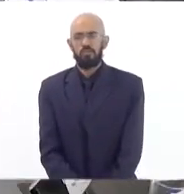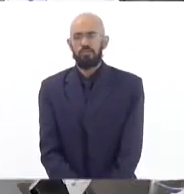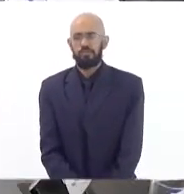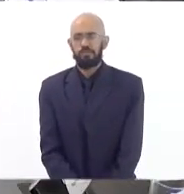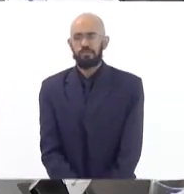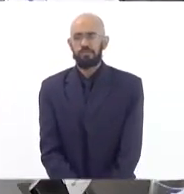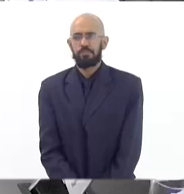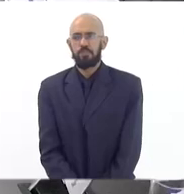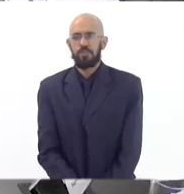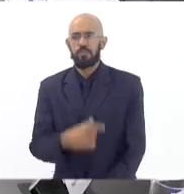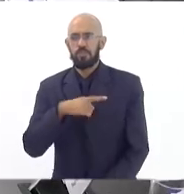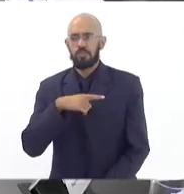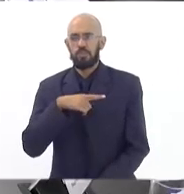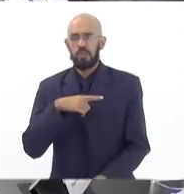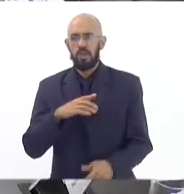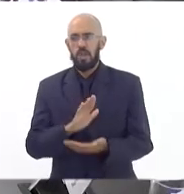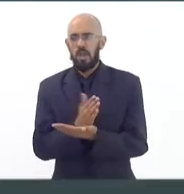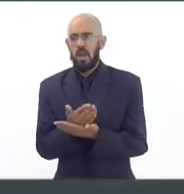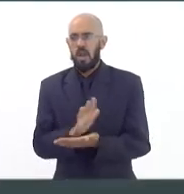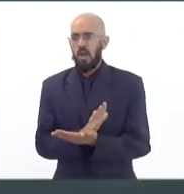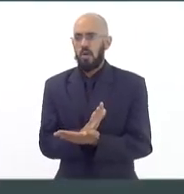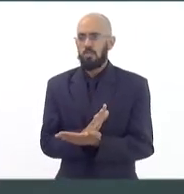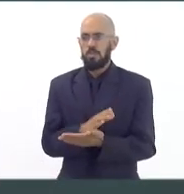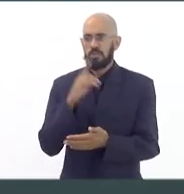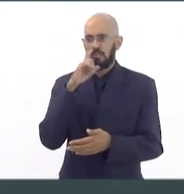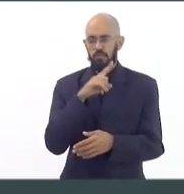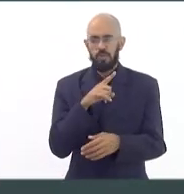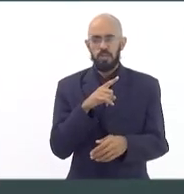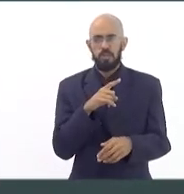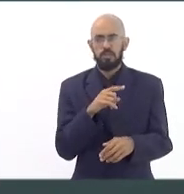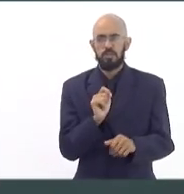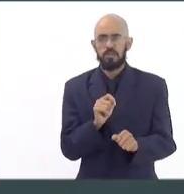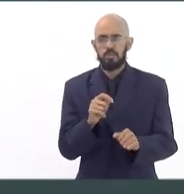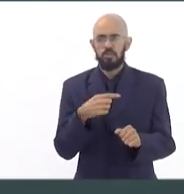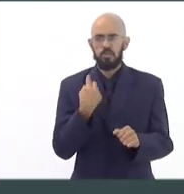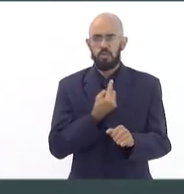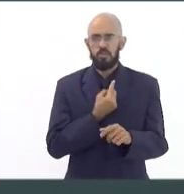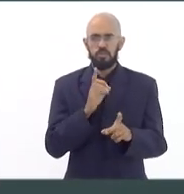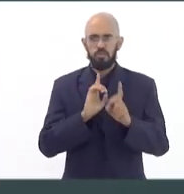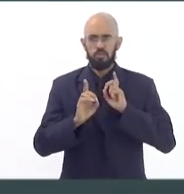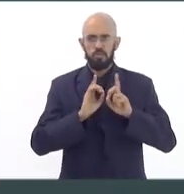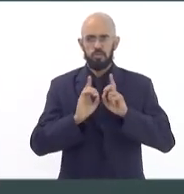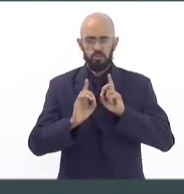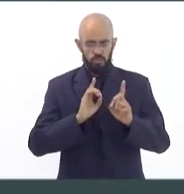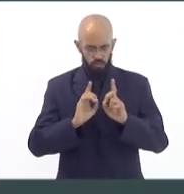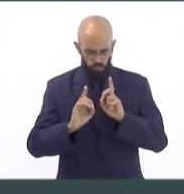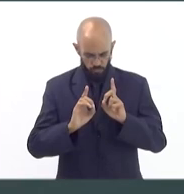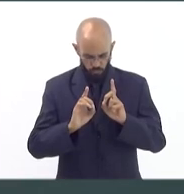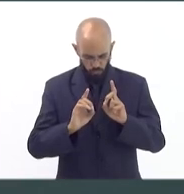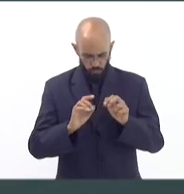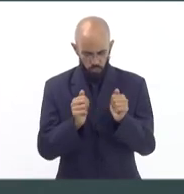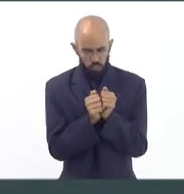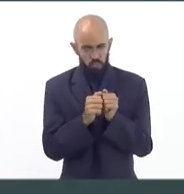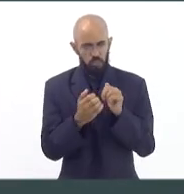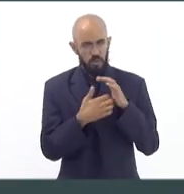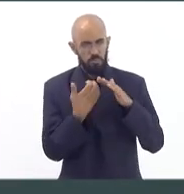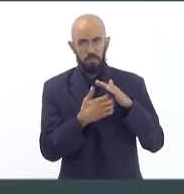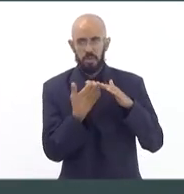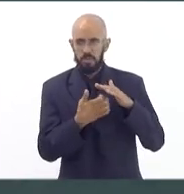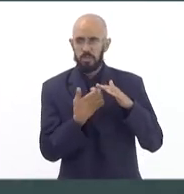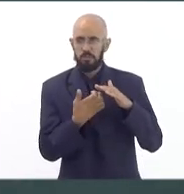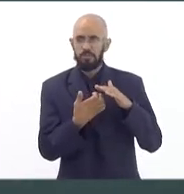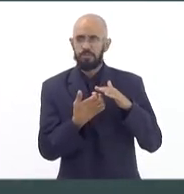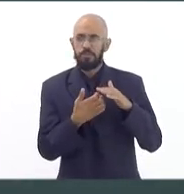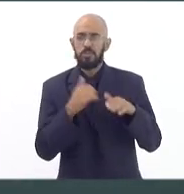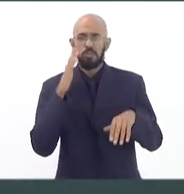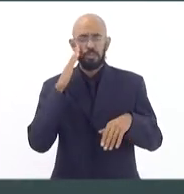e aqui são algumas vulnerabilidade que a gente ia netcut com a SuperVia a gente sabe que